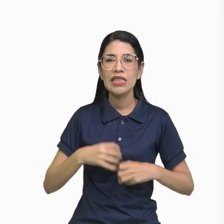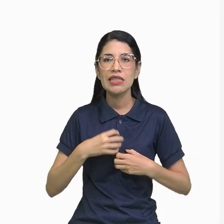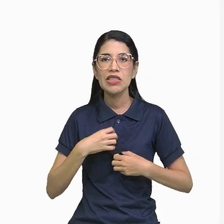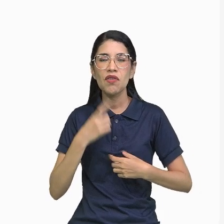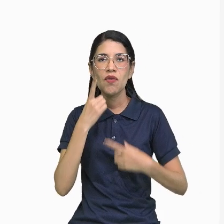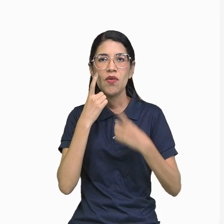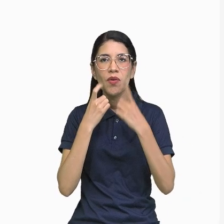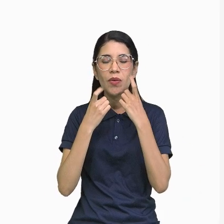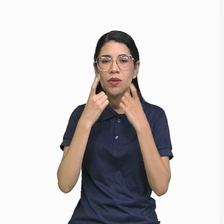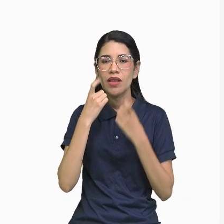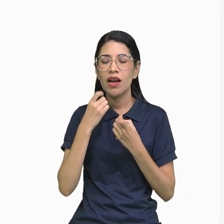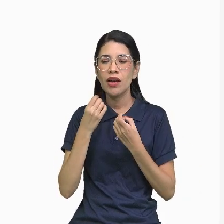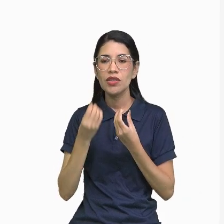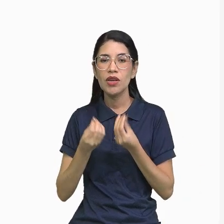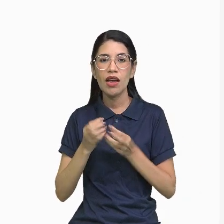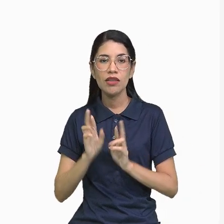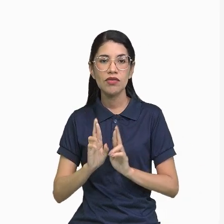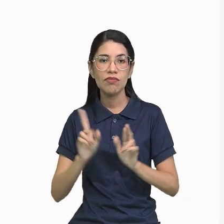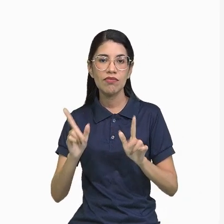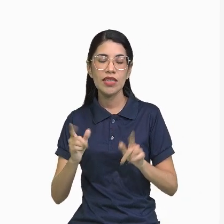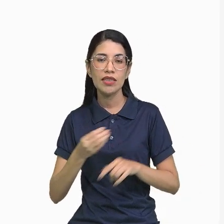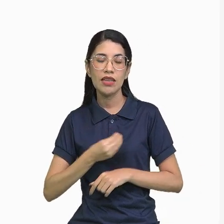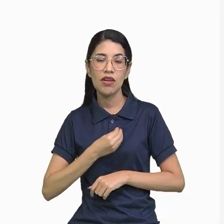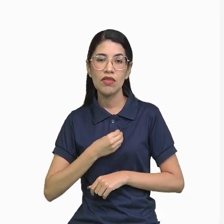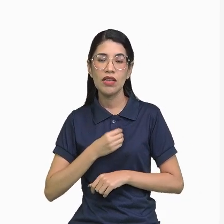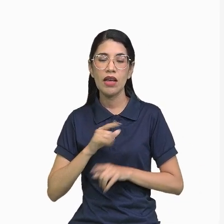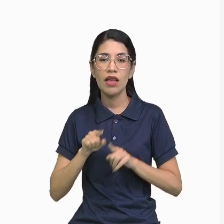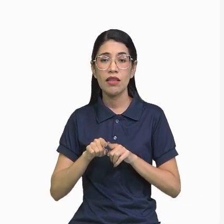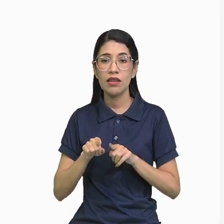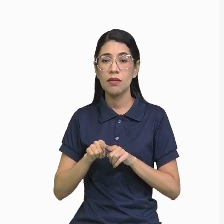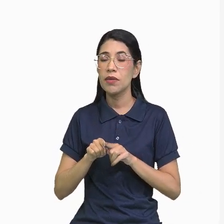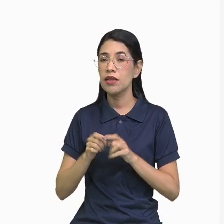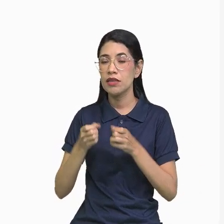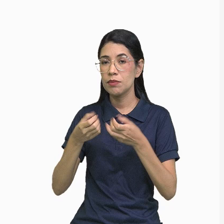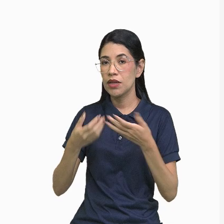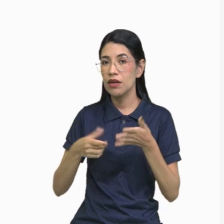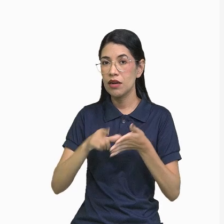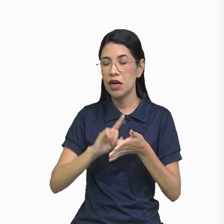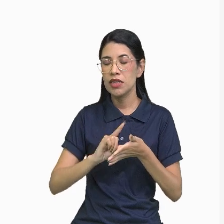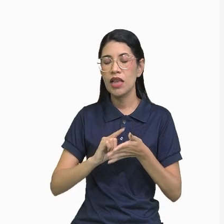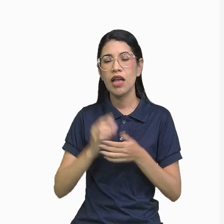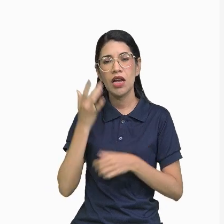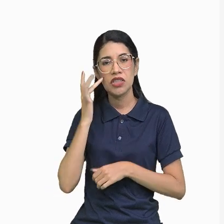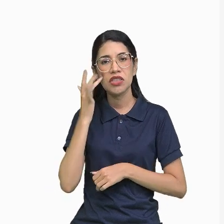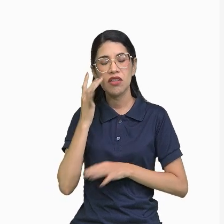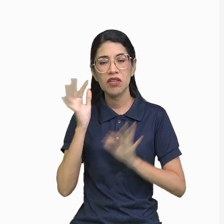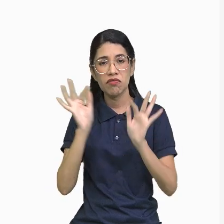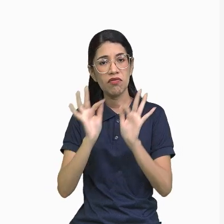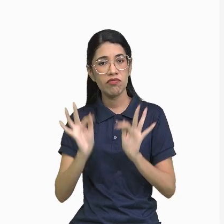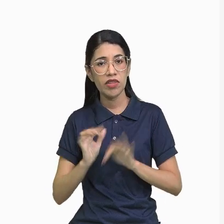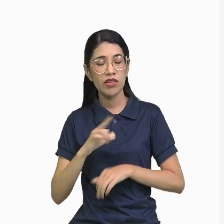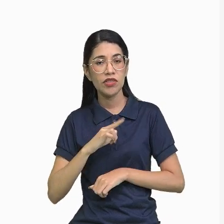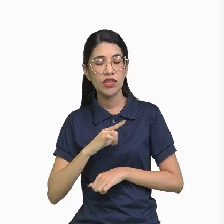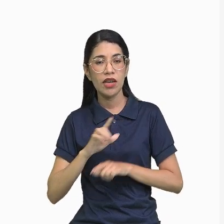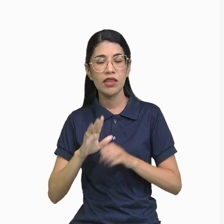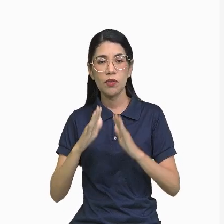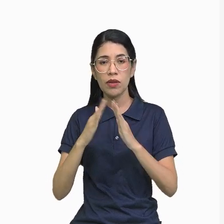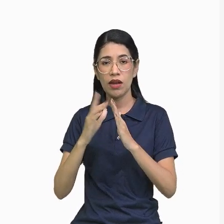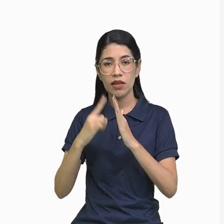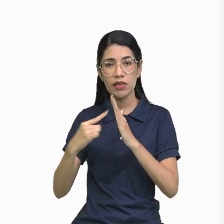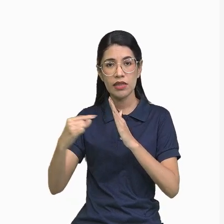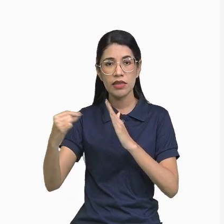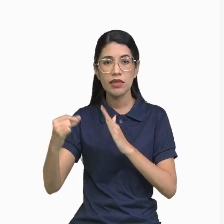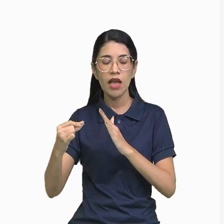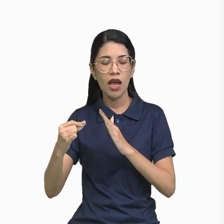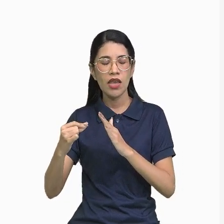ver seu lado oposto. Ela que, como disse, até então se julgava feliz. Saiu da casa da cartomante